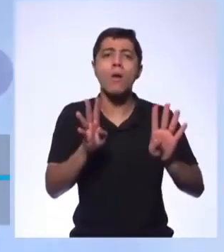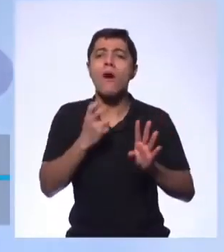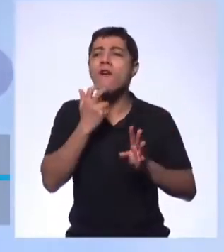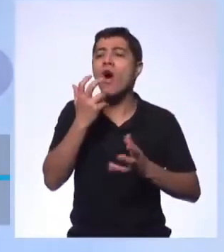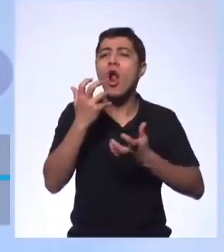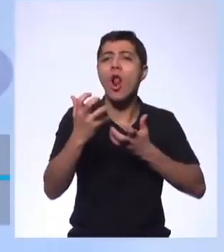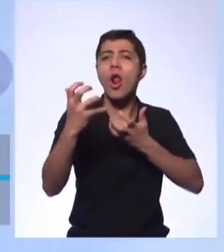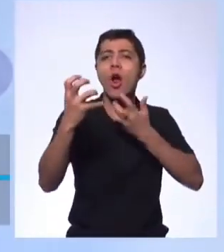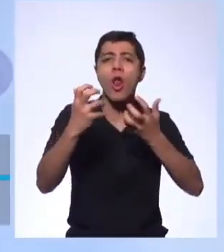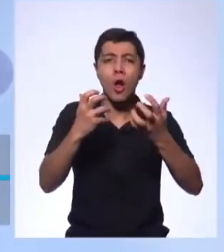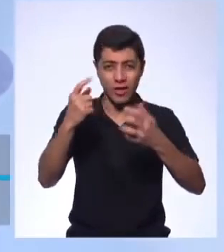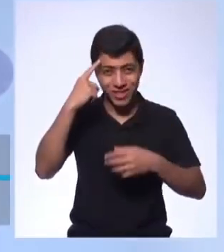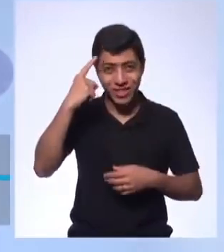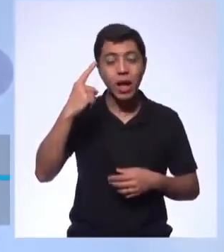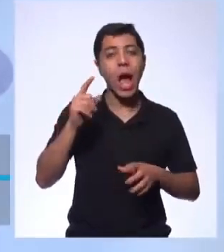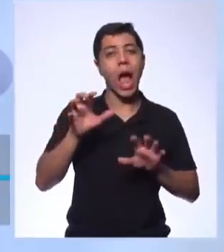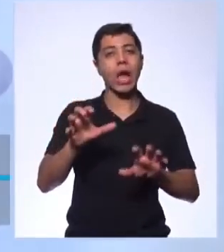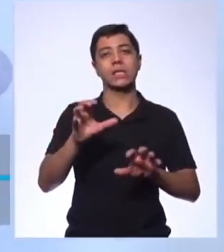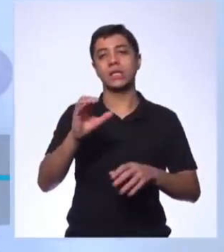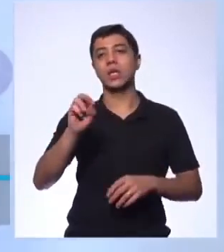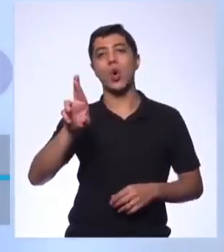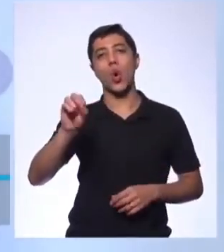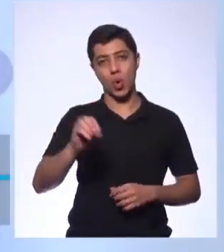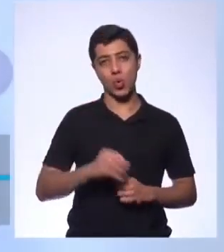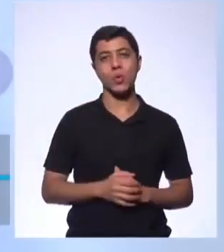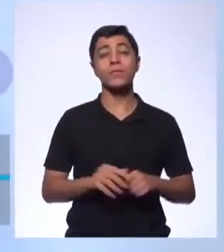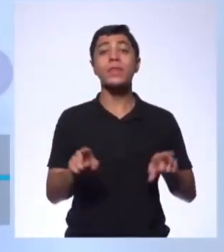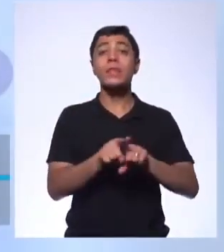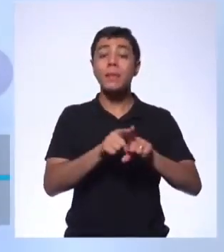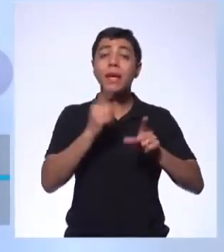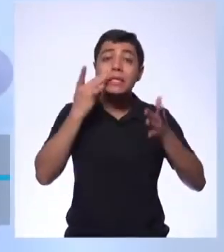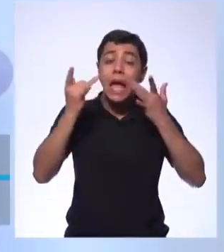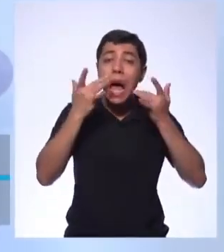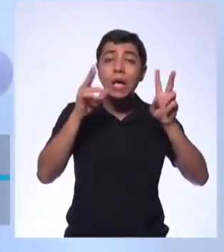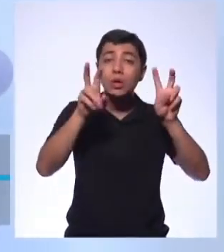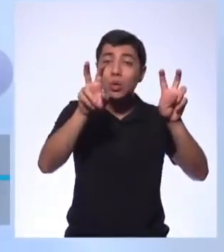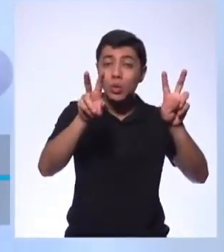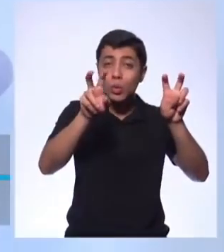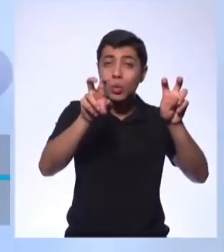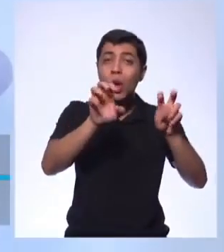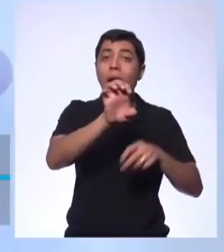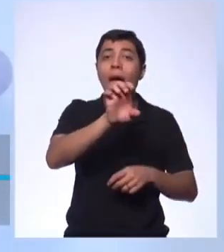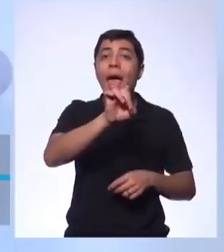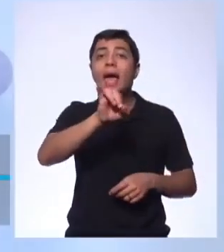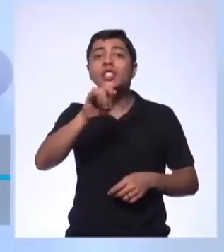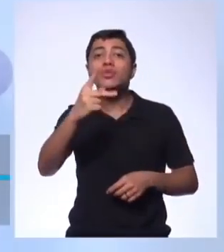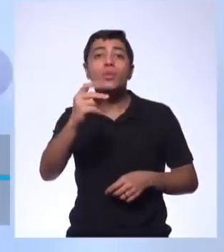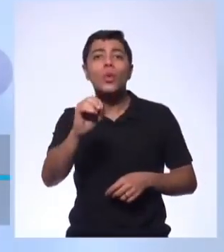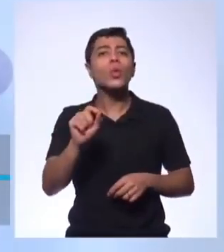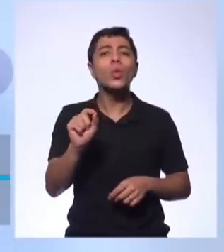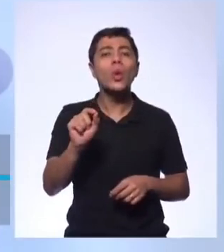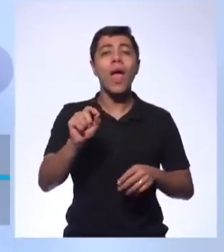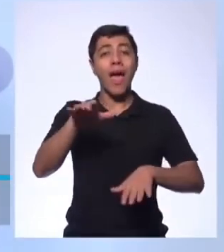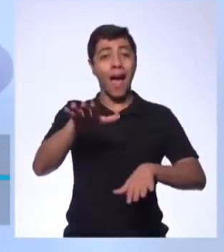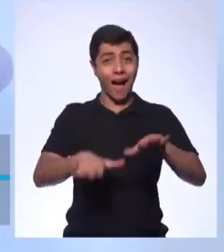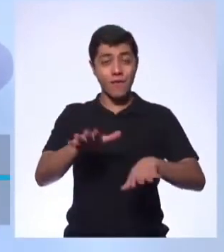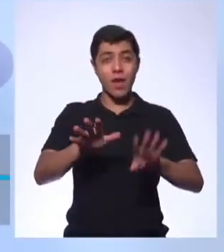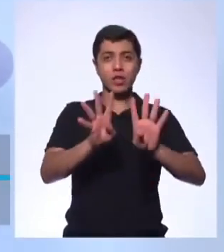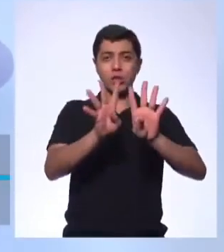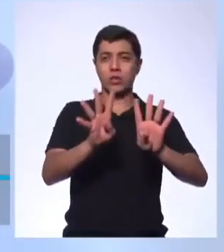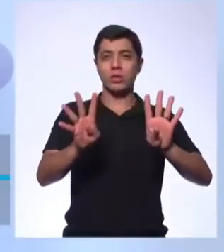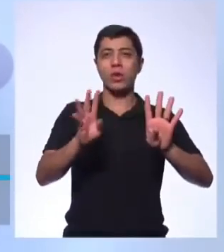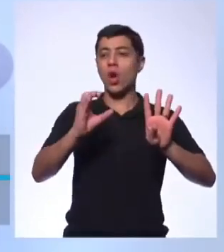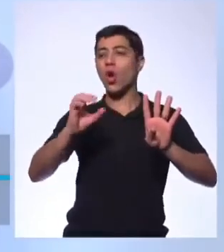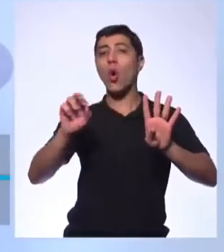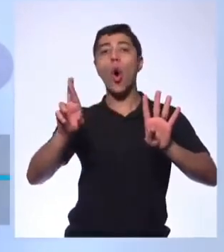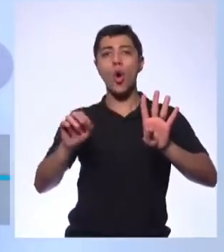sai, vai à frente da cena e diz alguma coisa. Isso é maravilhoso, porque você percebe que algo tão grave aconteceu